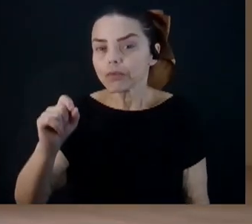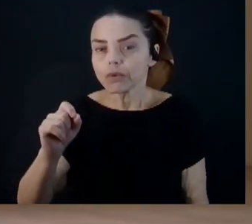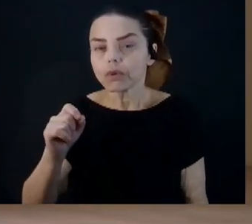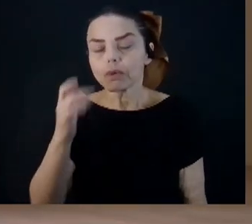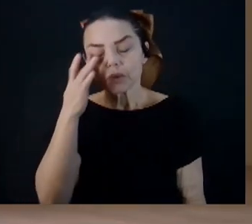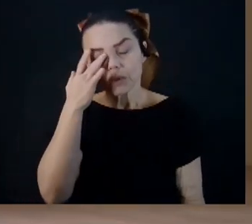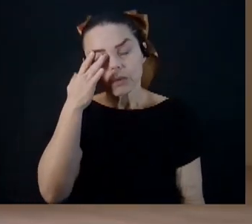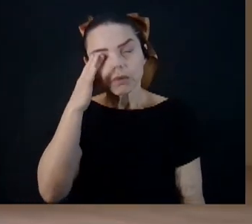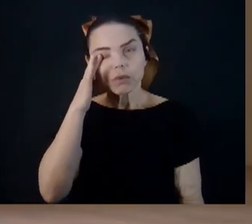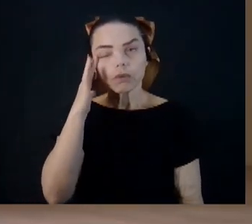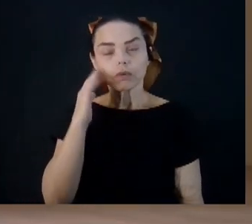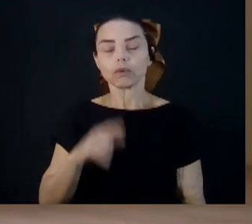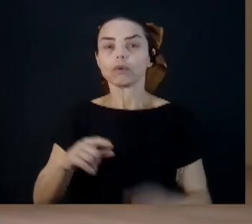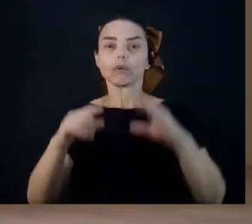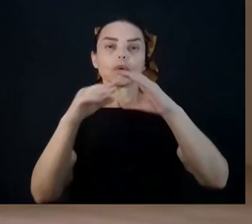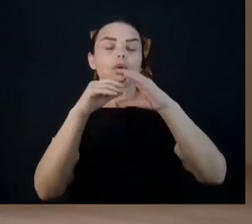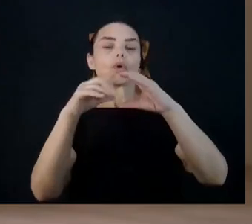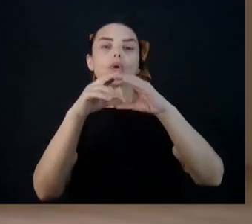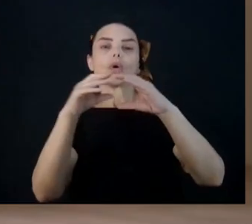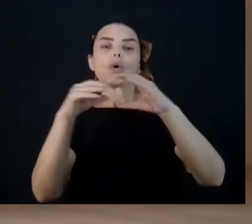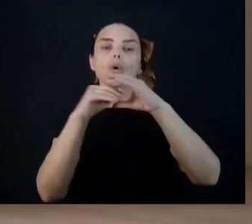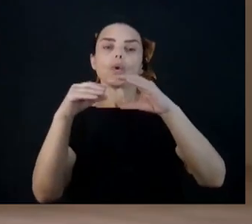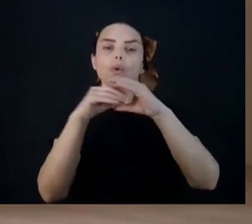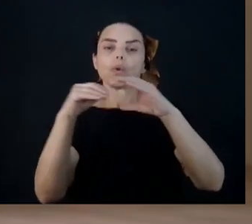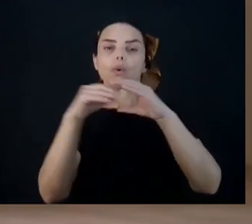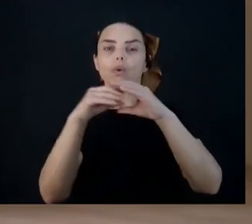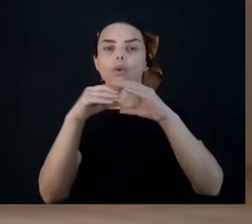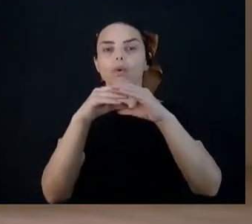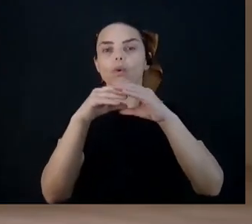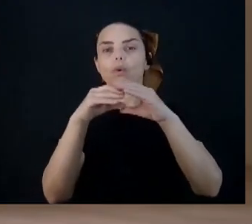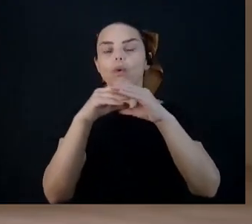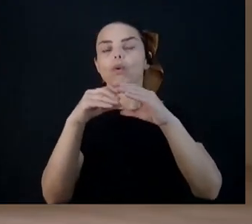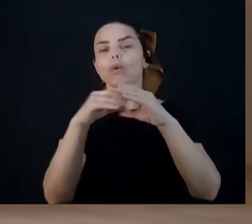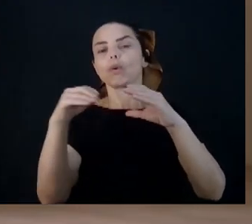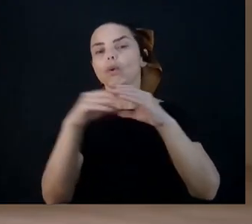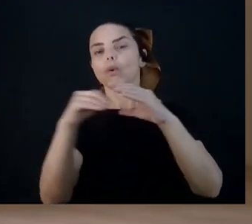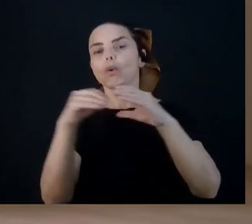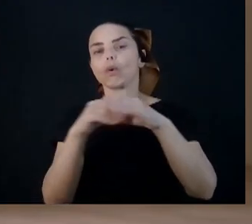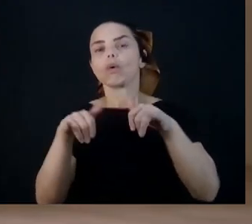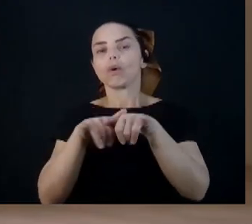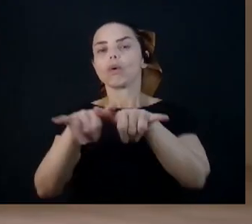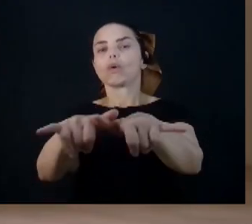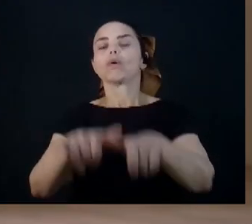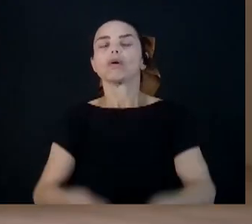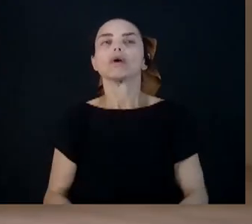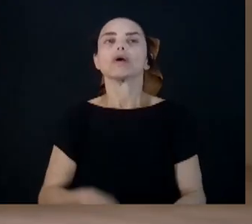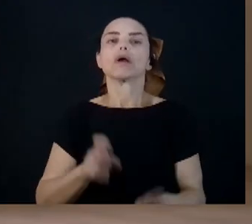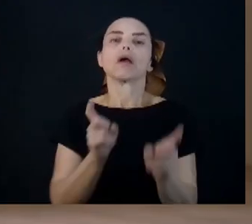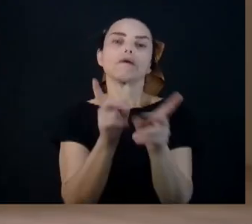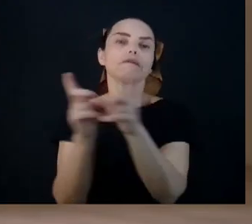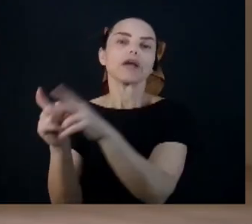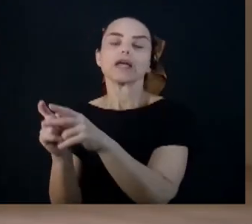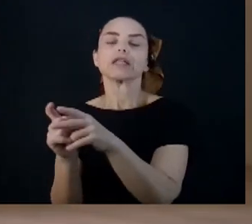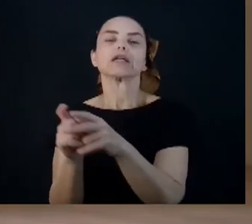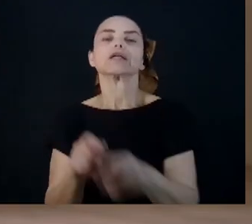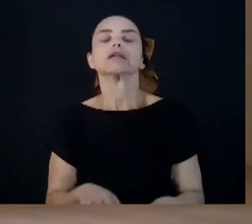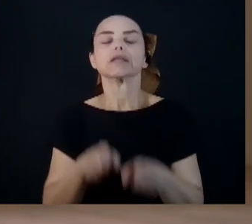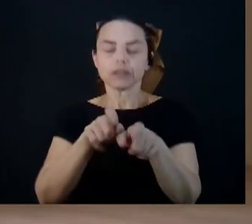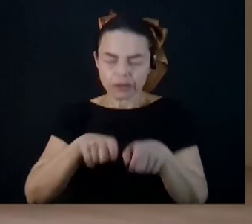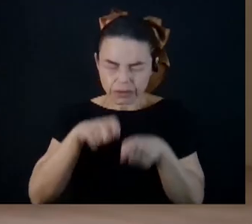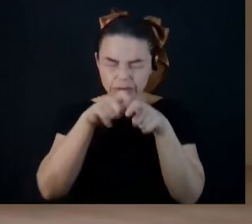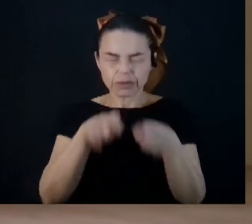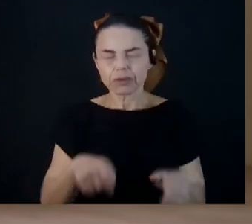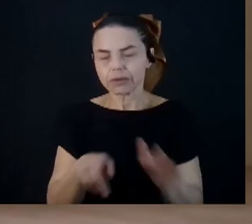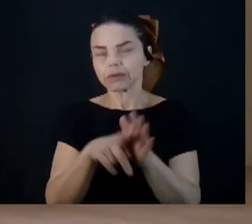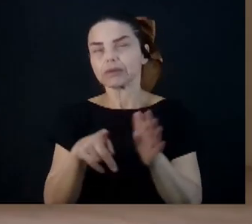Carrefour na esquina, né? Tinha a fazenda, a própria venda da fazenda. E aí, por exemplo, se 1 quilo